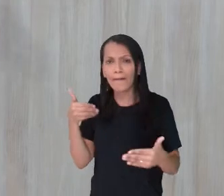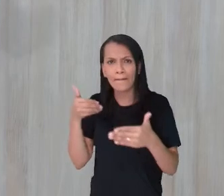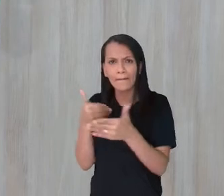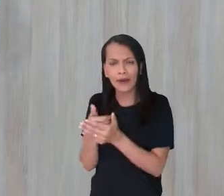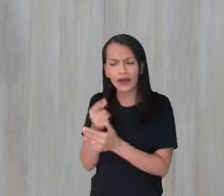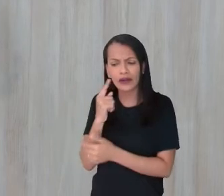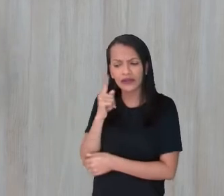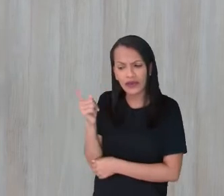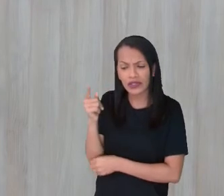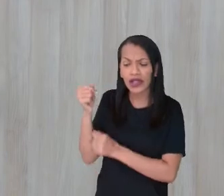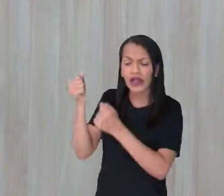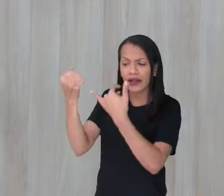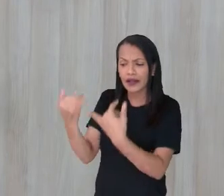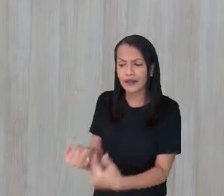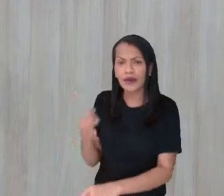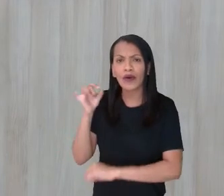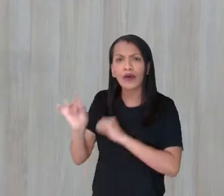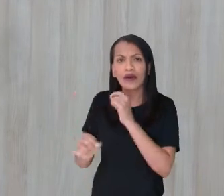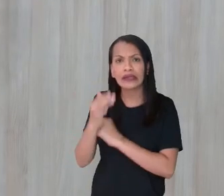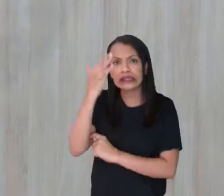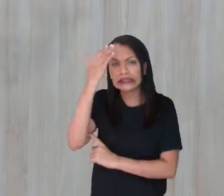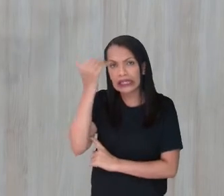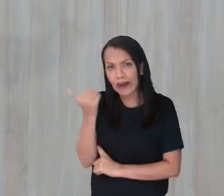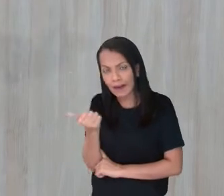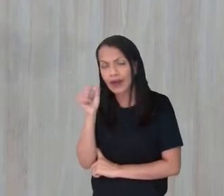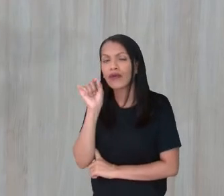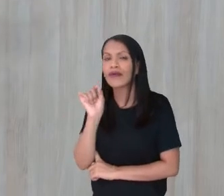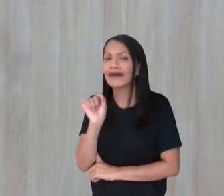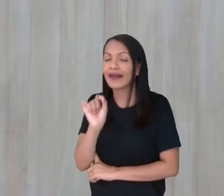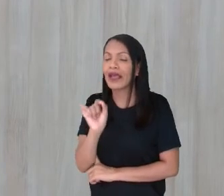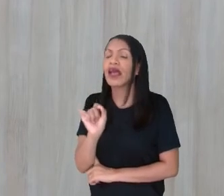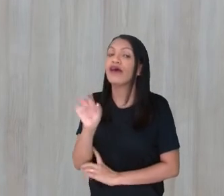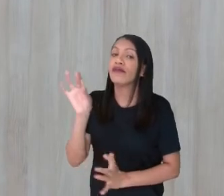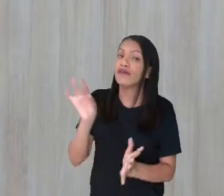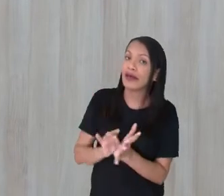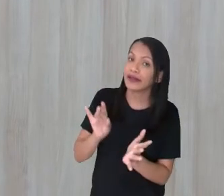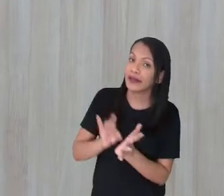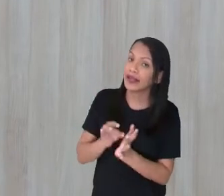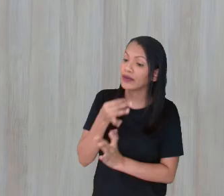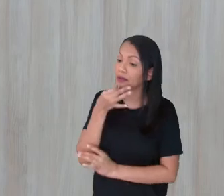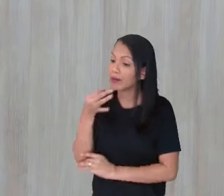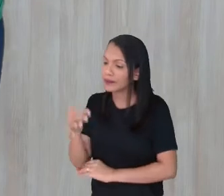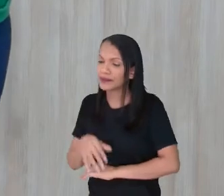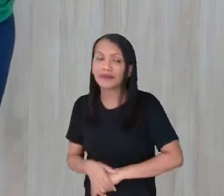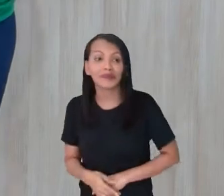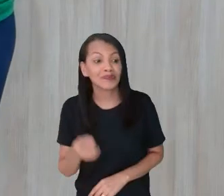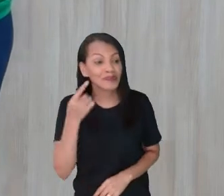você. Explica para eles, para a gente saber o que é fato e o que é opinião aí. Bem,